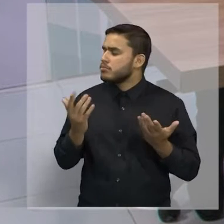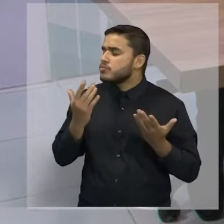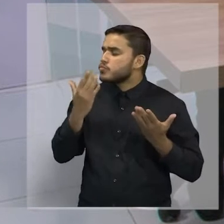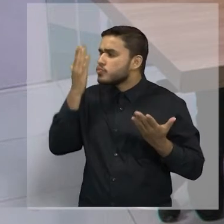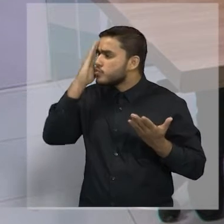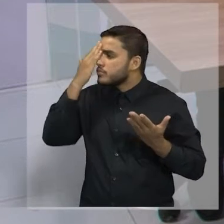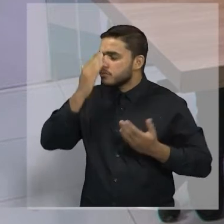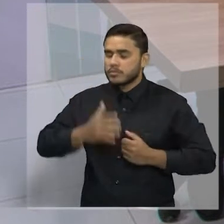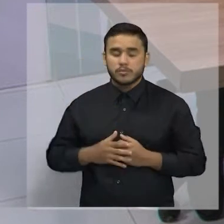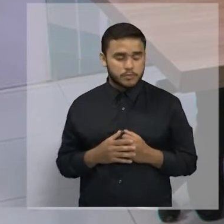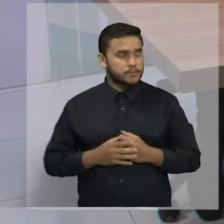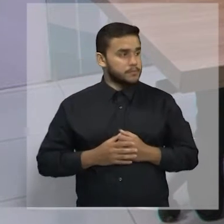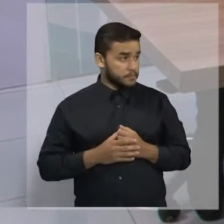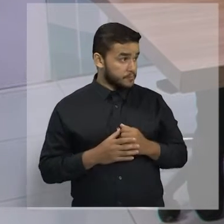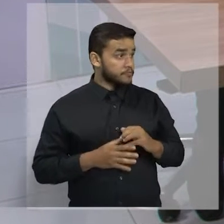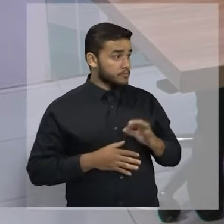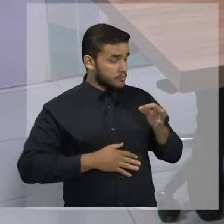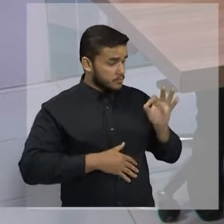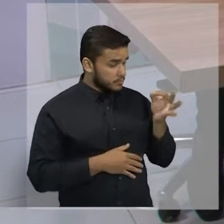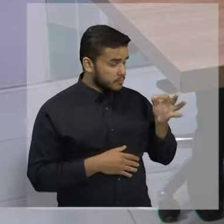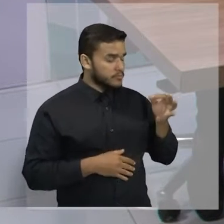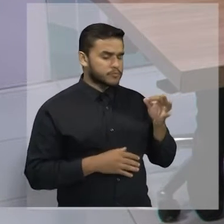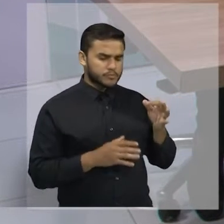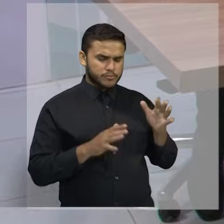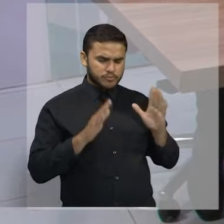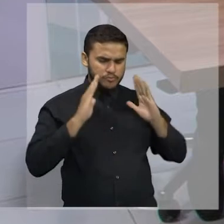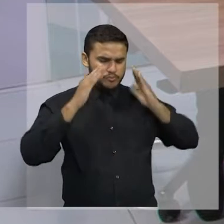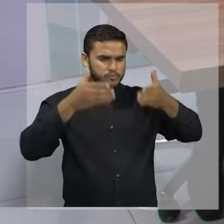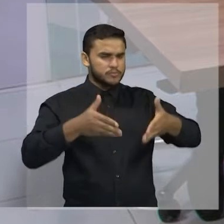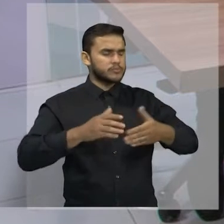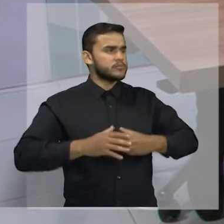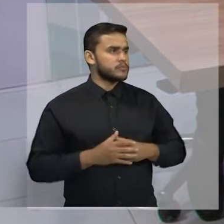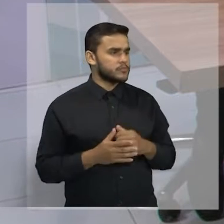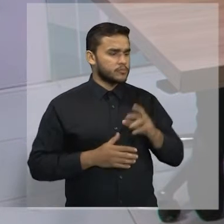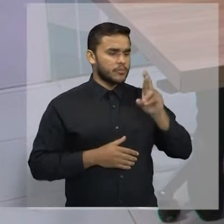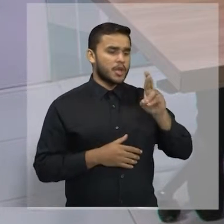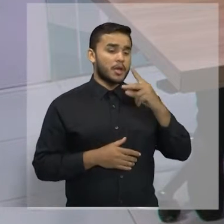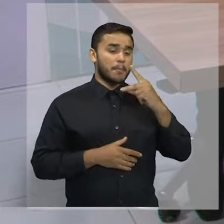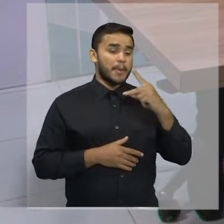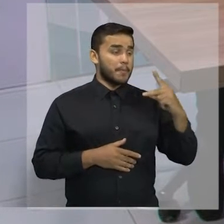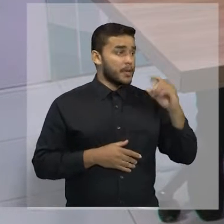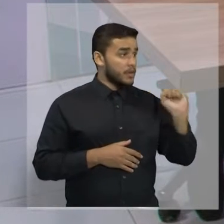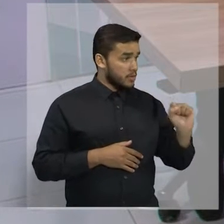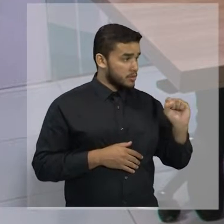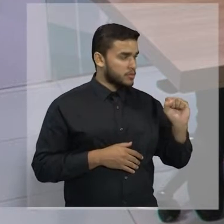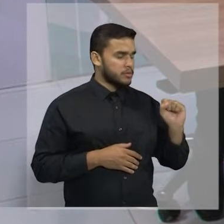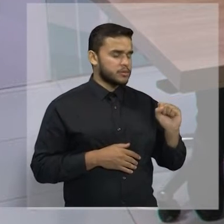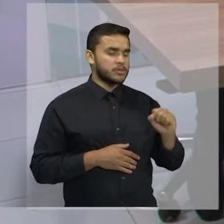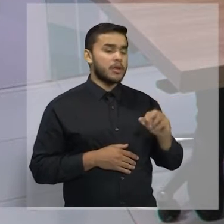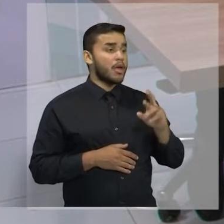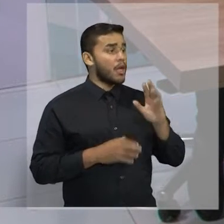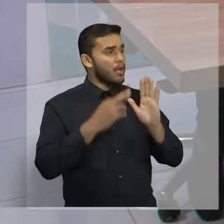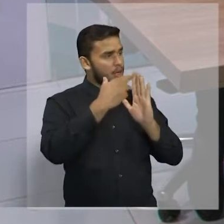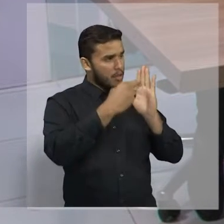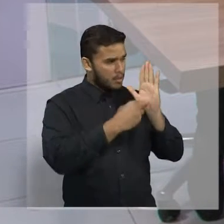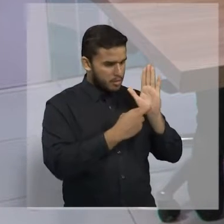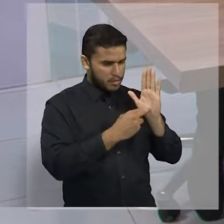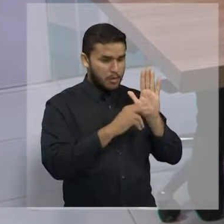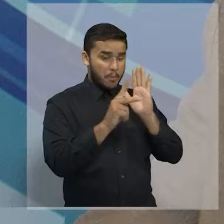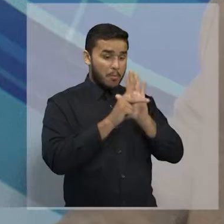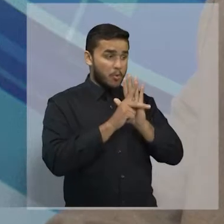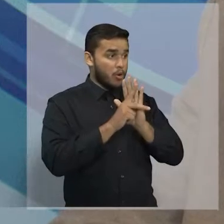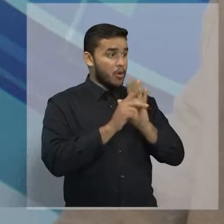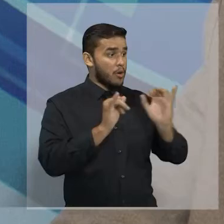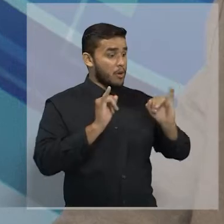finalizar, o outro que está dentro da Seguridade Social é o RPPS, que é o regime próprio da